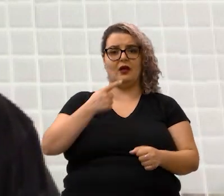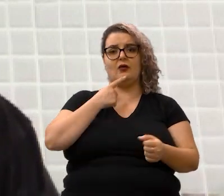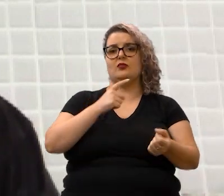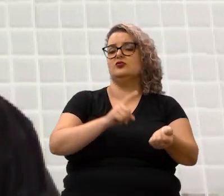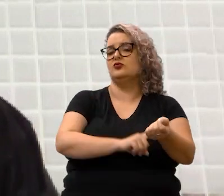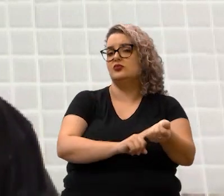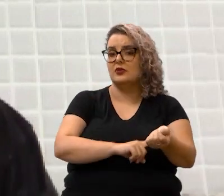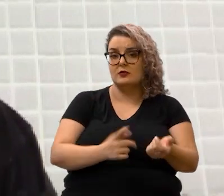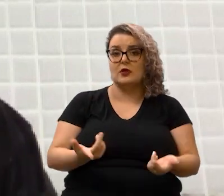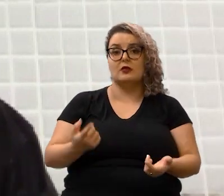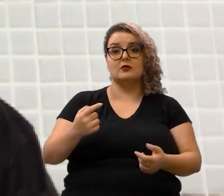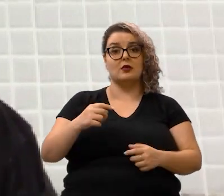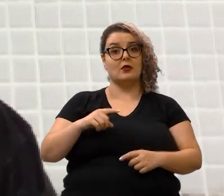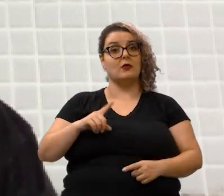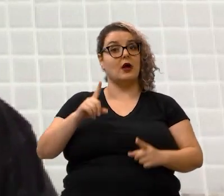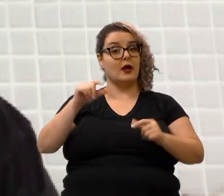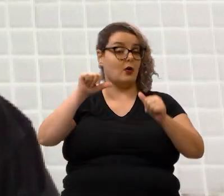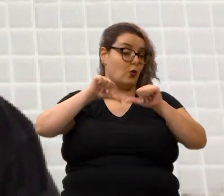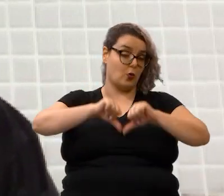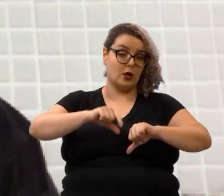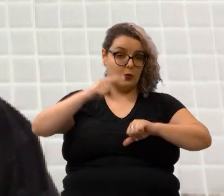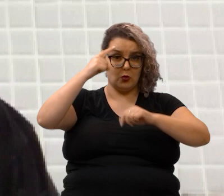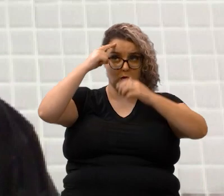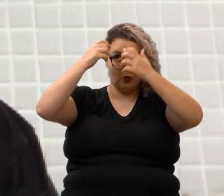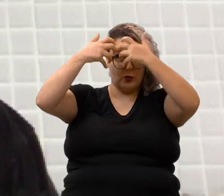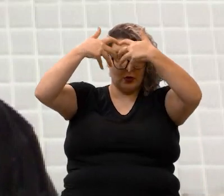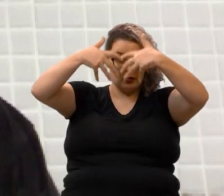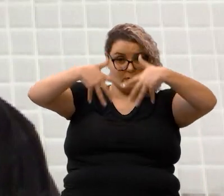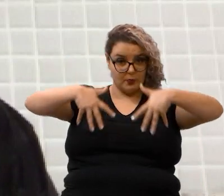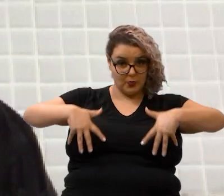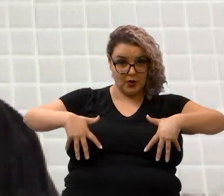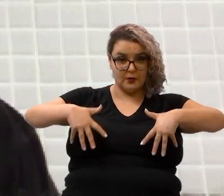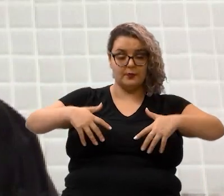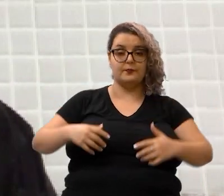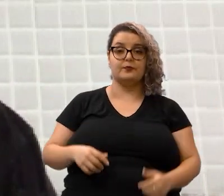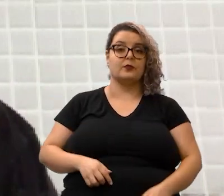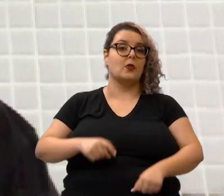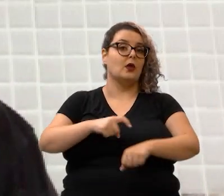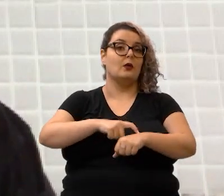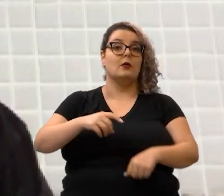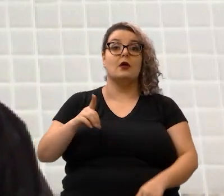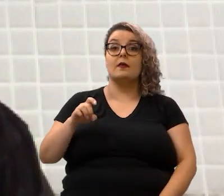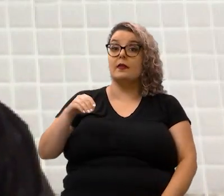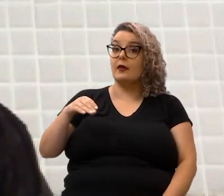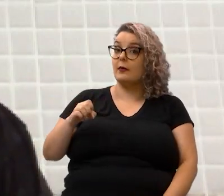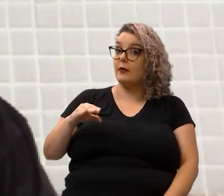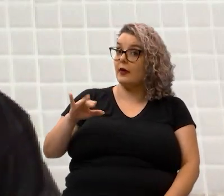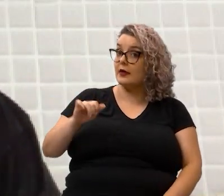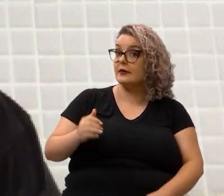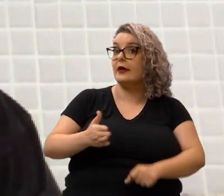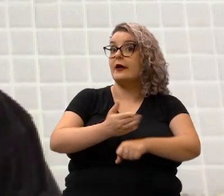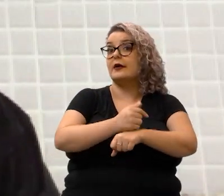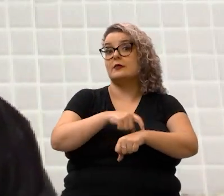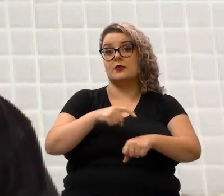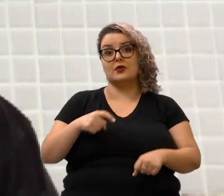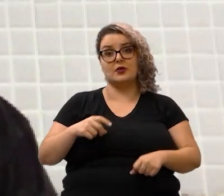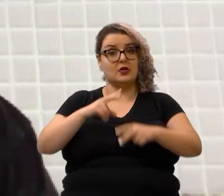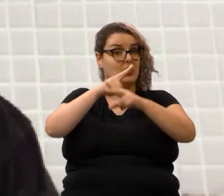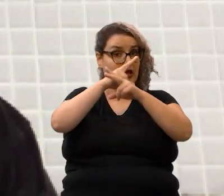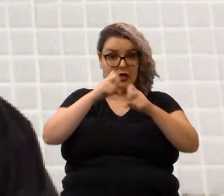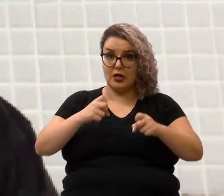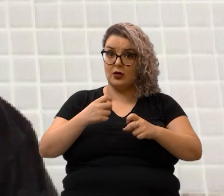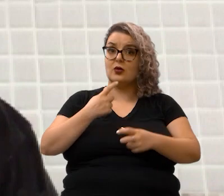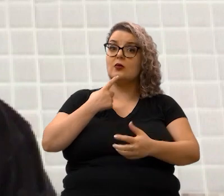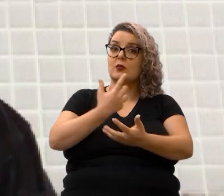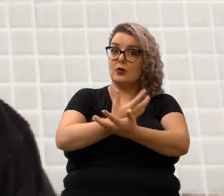tóxico para o sistema nervoso central também. Então, a pessoa entra em quadros de demência precoce e é tóxico para